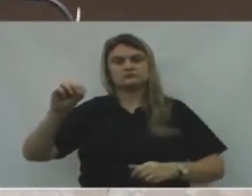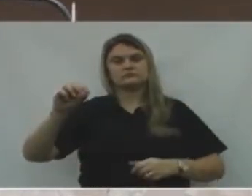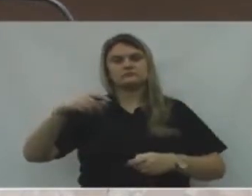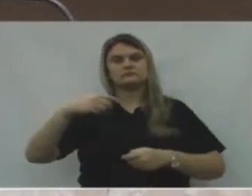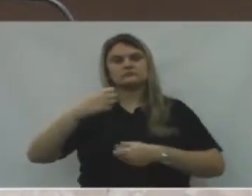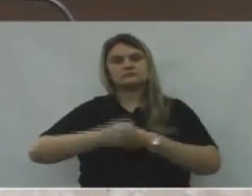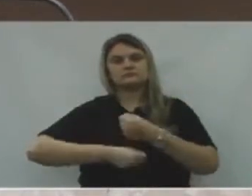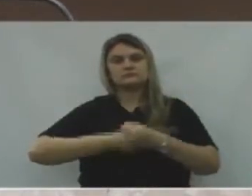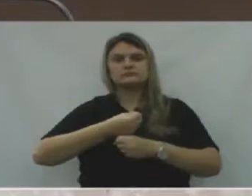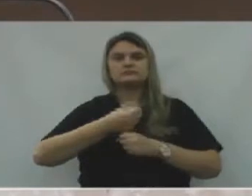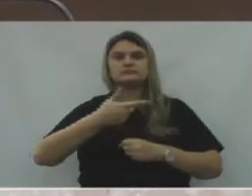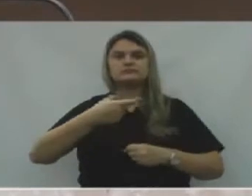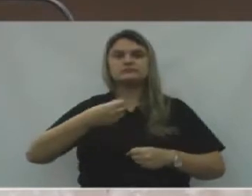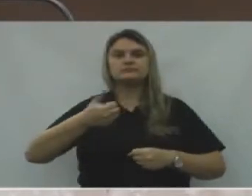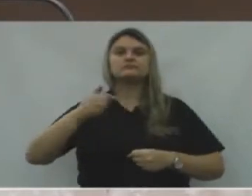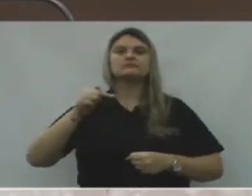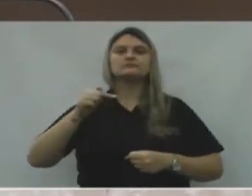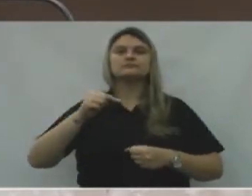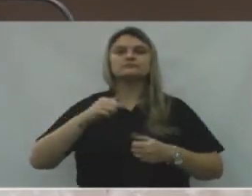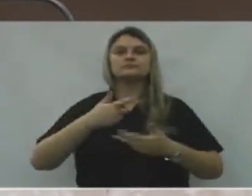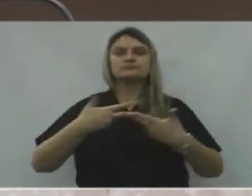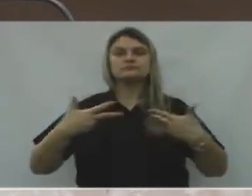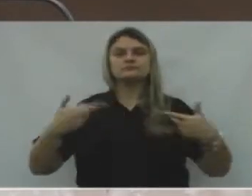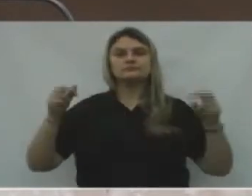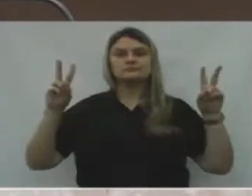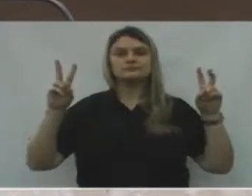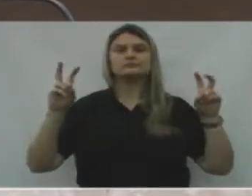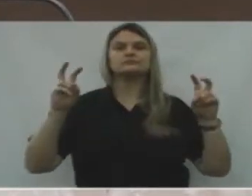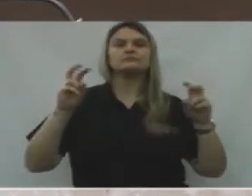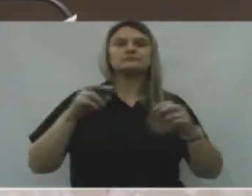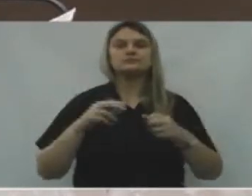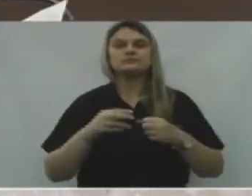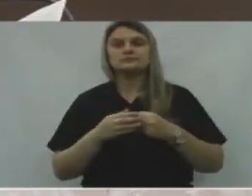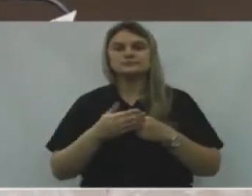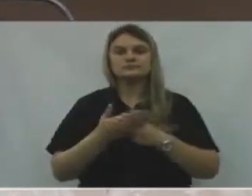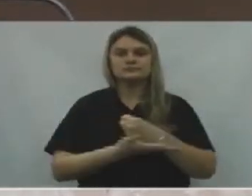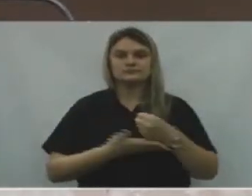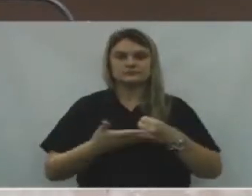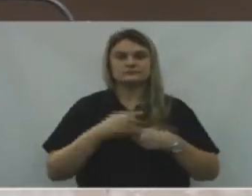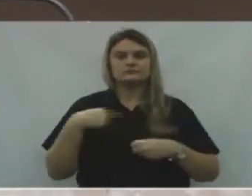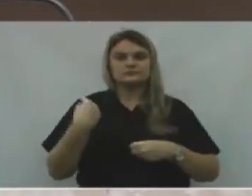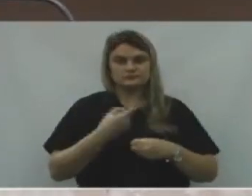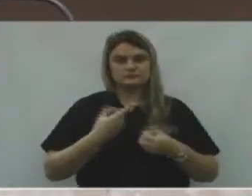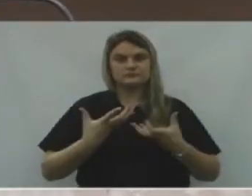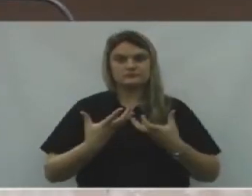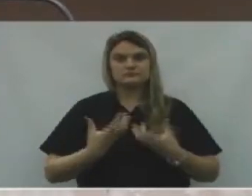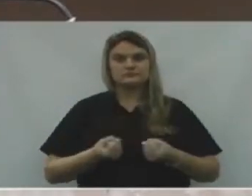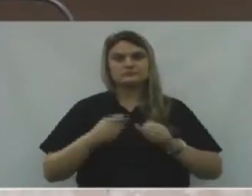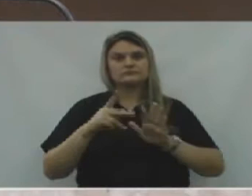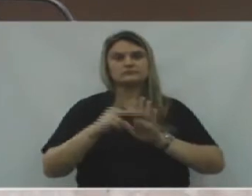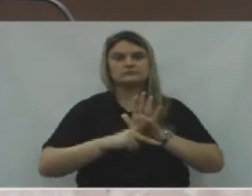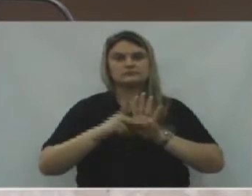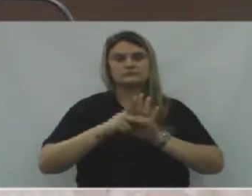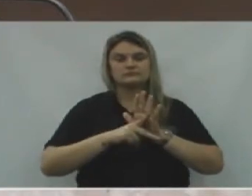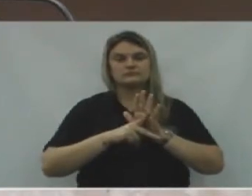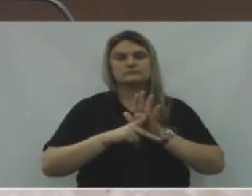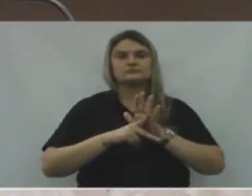Para o exercício de 2018 E da outras providências. Fundamentação, Somos de parecer favorável ao projeto